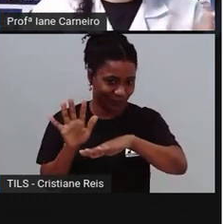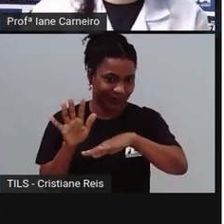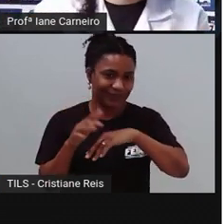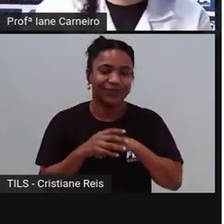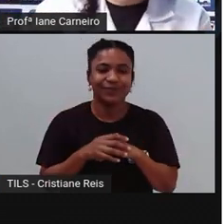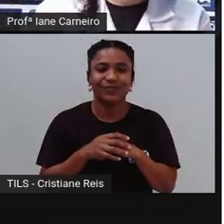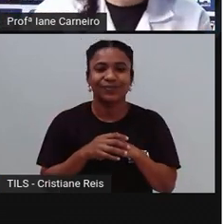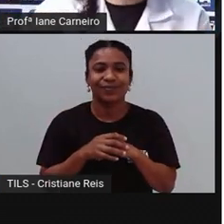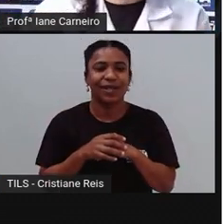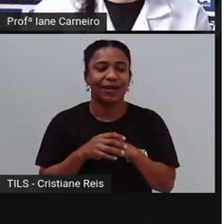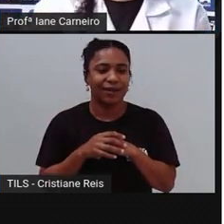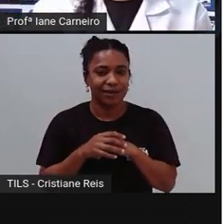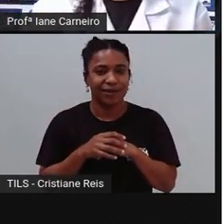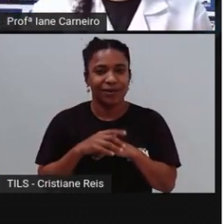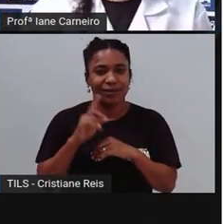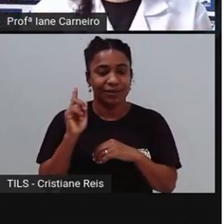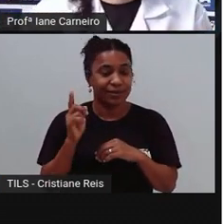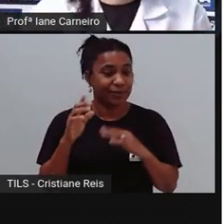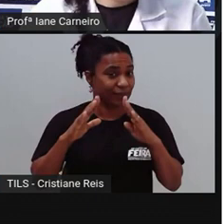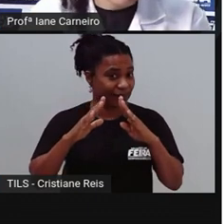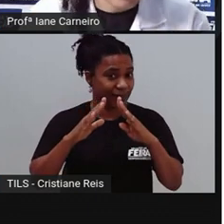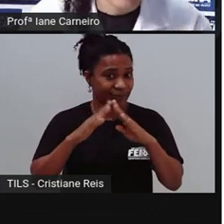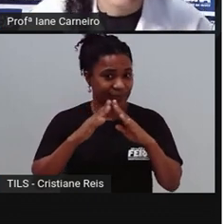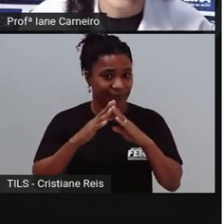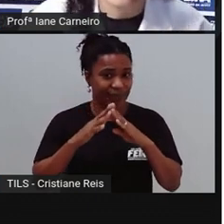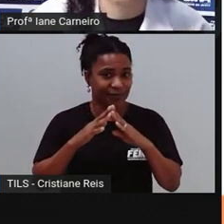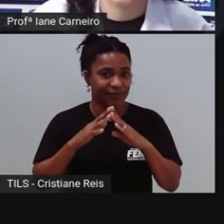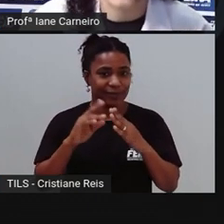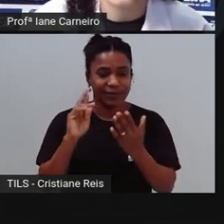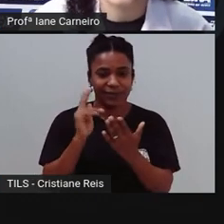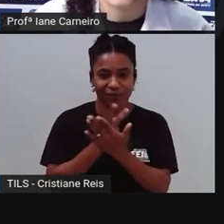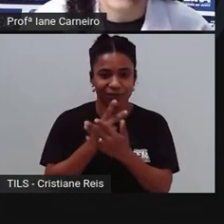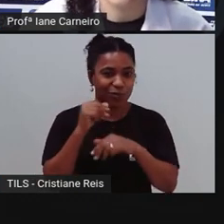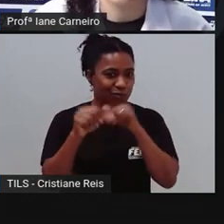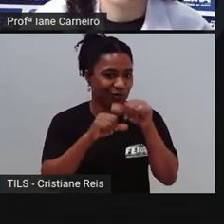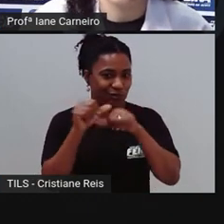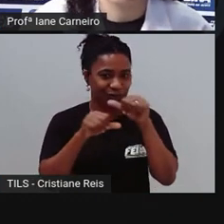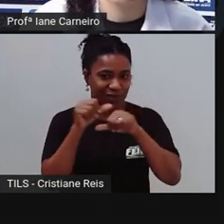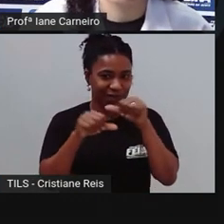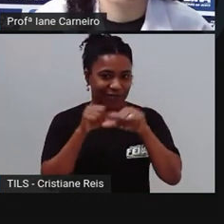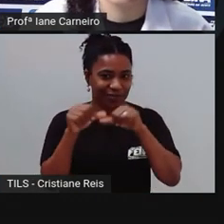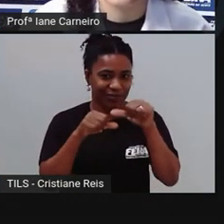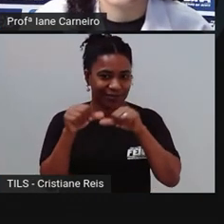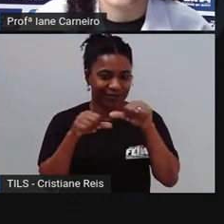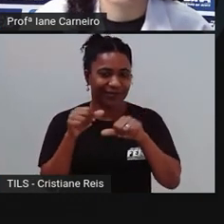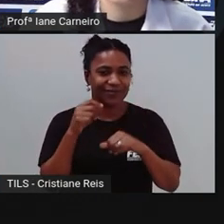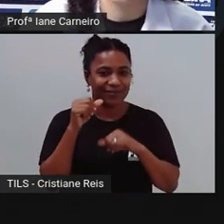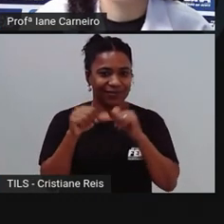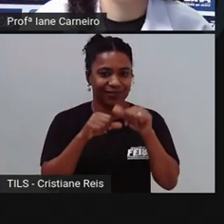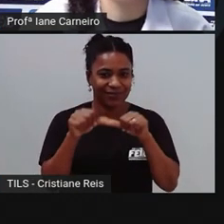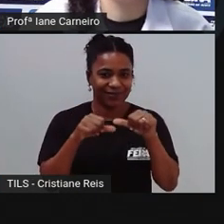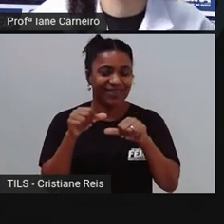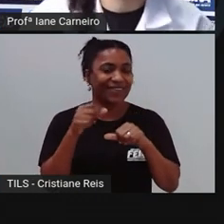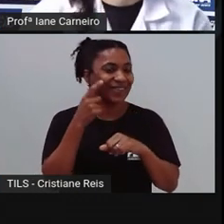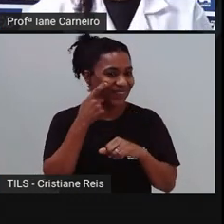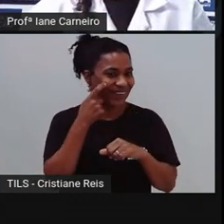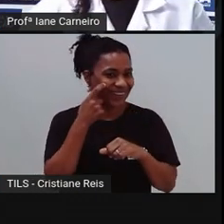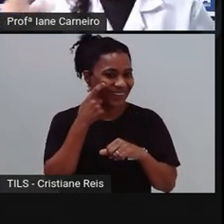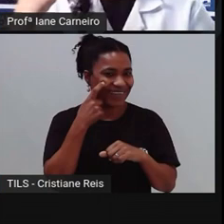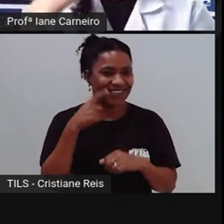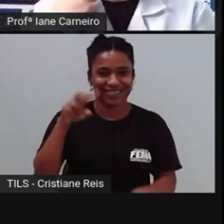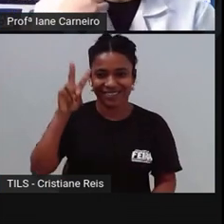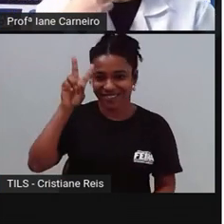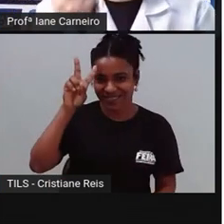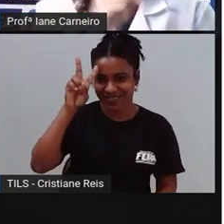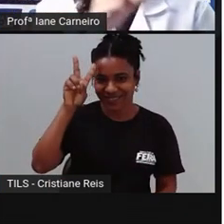a coleta de lixo ela passa. Ixi, a Pró colocou errado. Eu vou mudar aqui, hein? Rapidinho. É na segunda. Pró